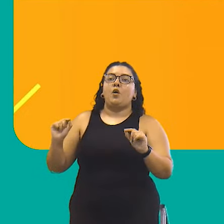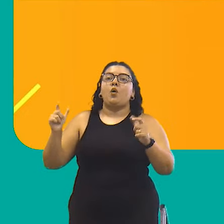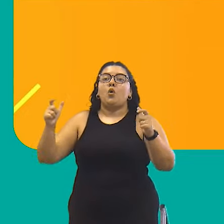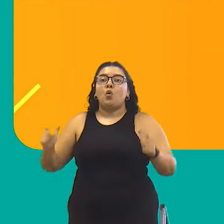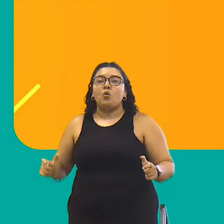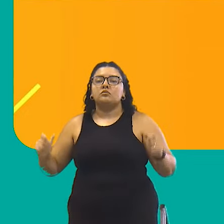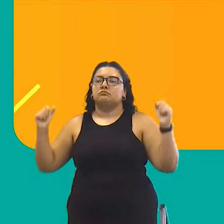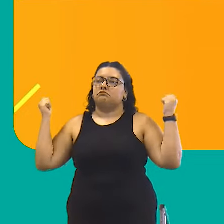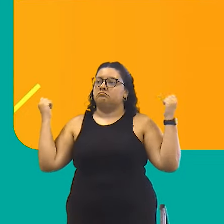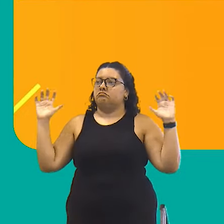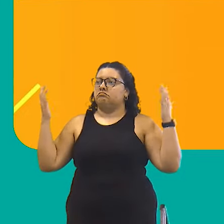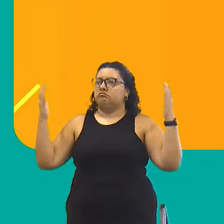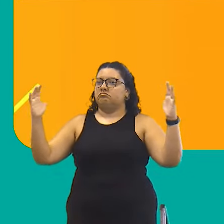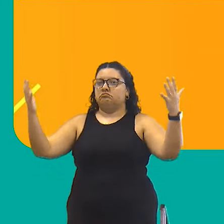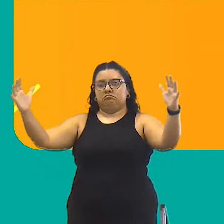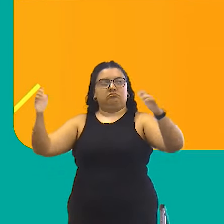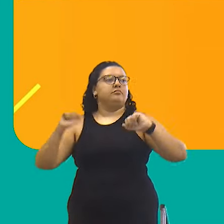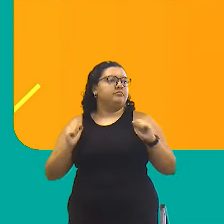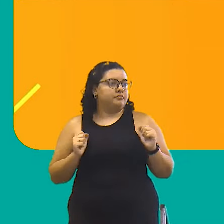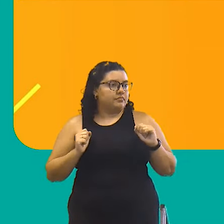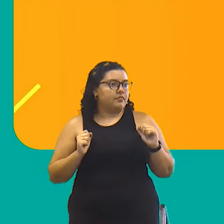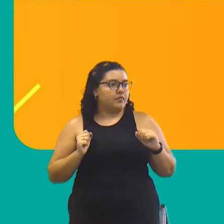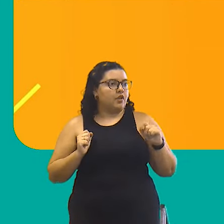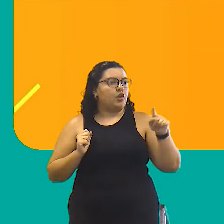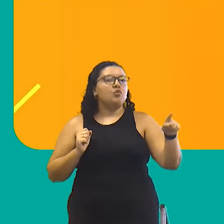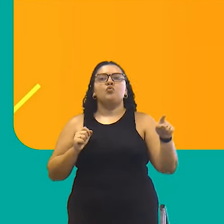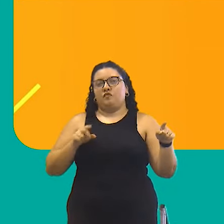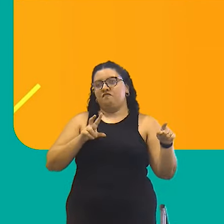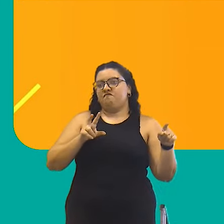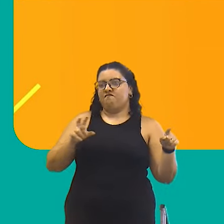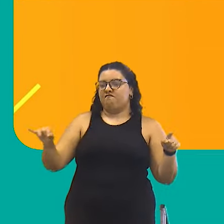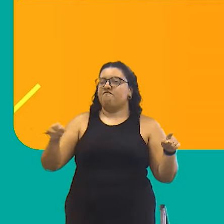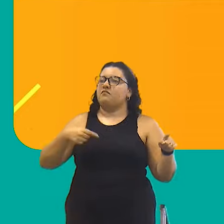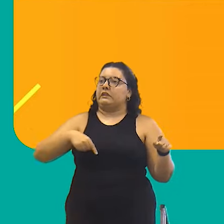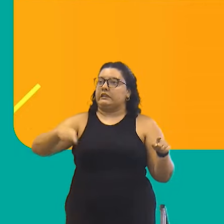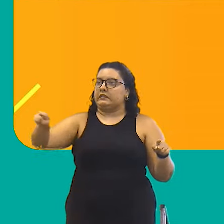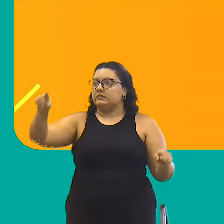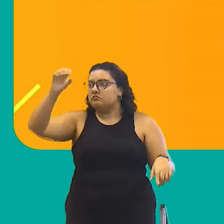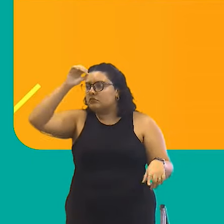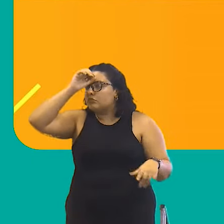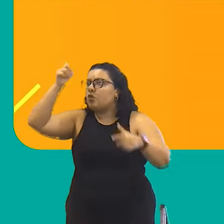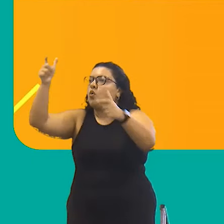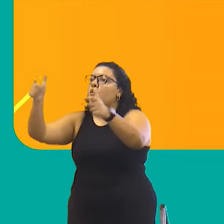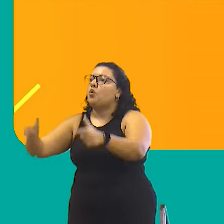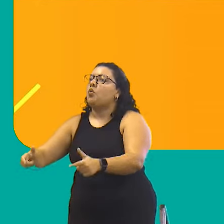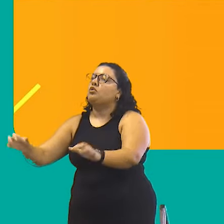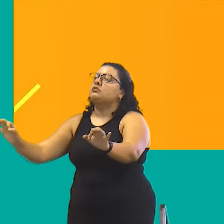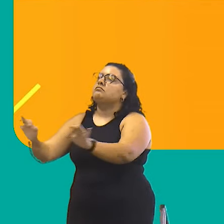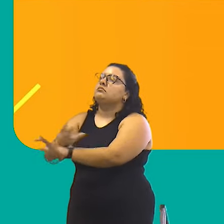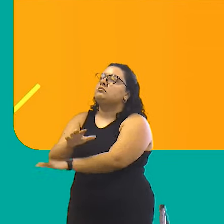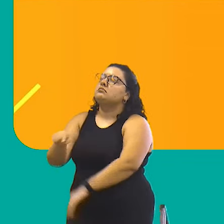selva. Você vai para essa missão sem saber onde essa missão tem que